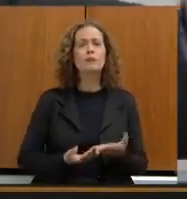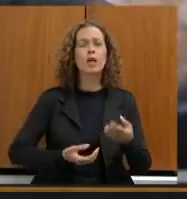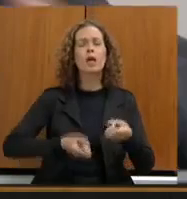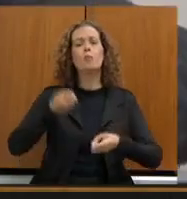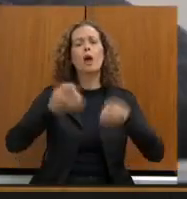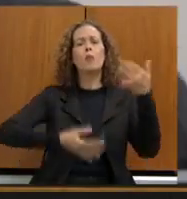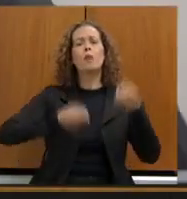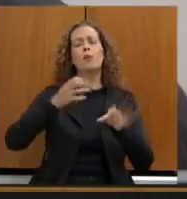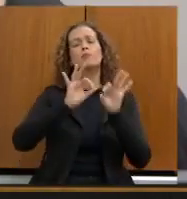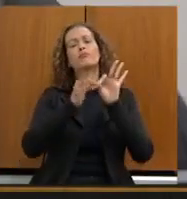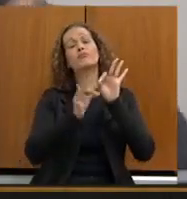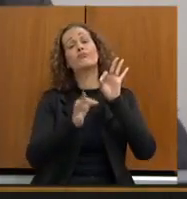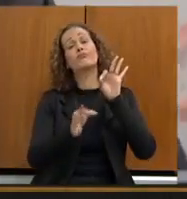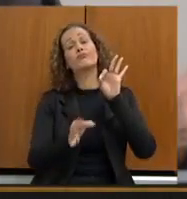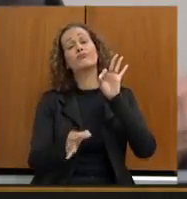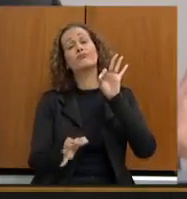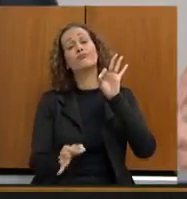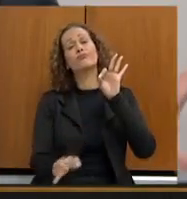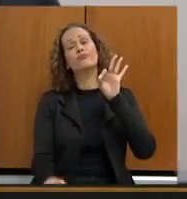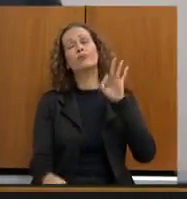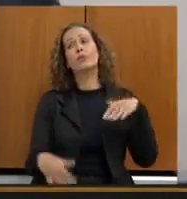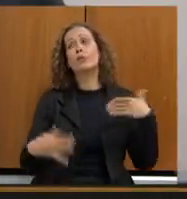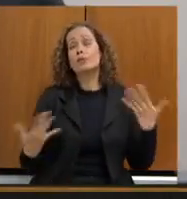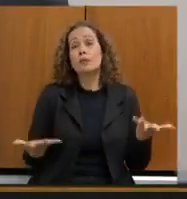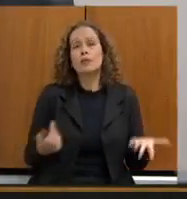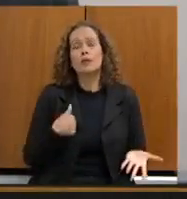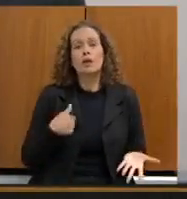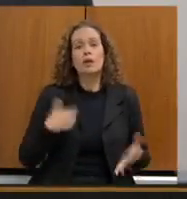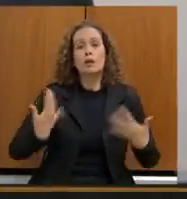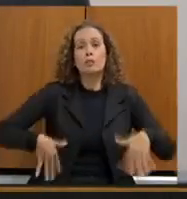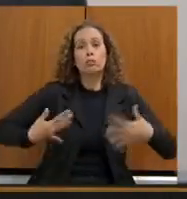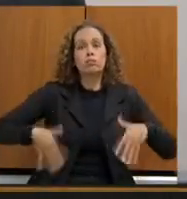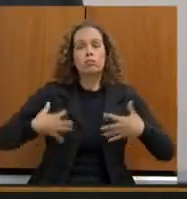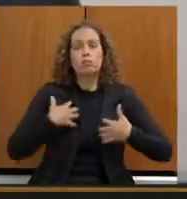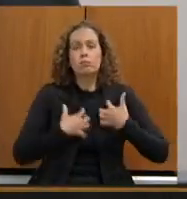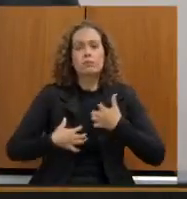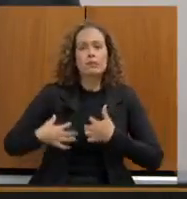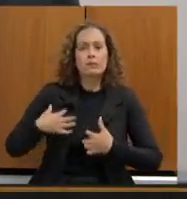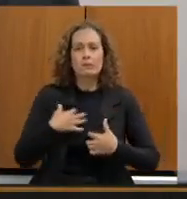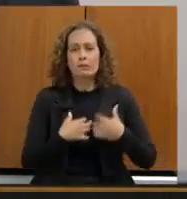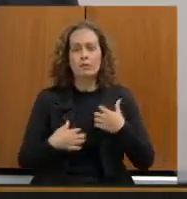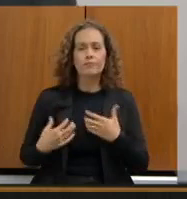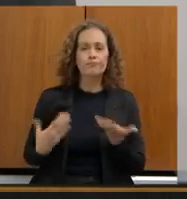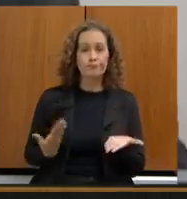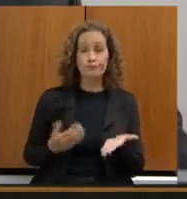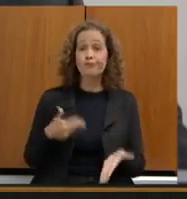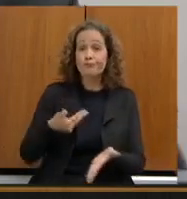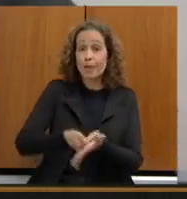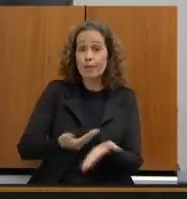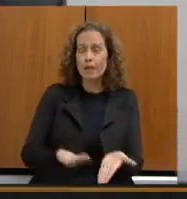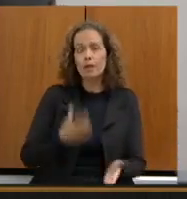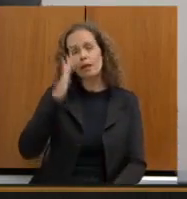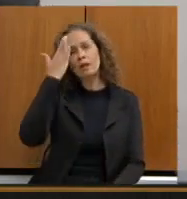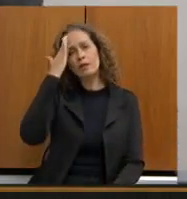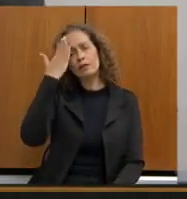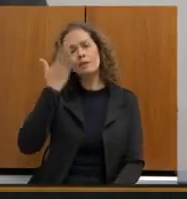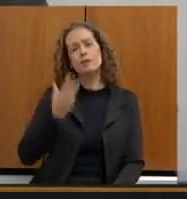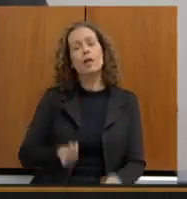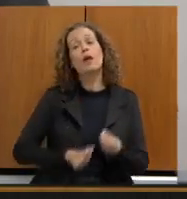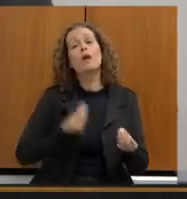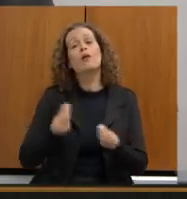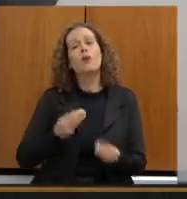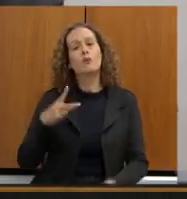alongada alongada Aquilo me deixava né é angustiado até a gente entendeu